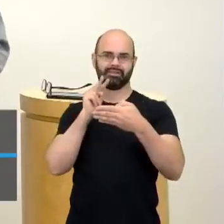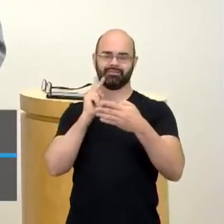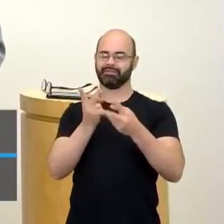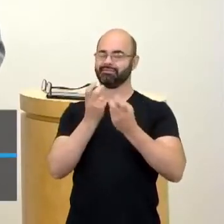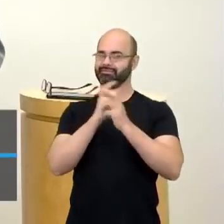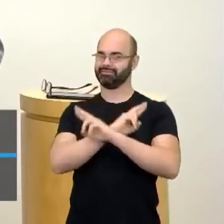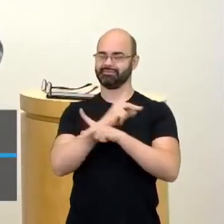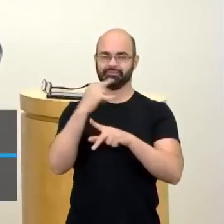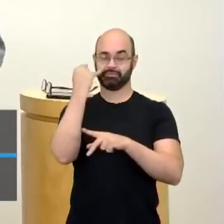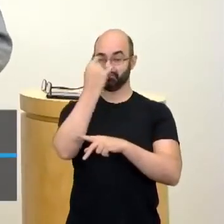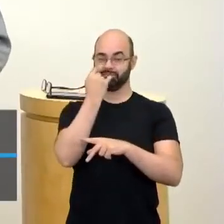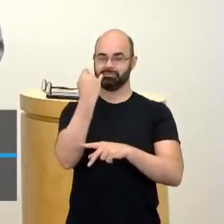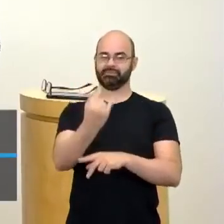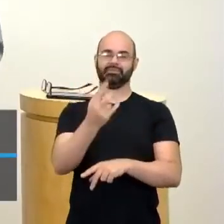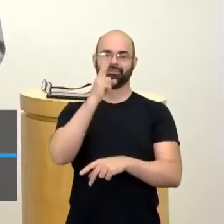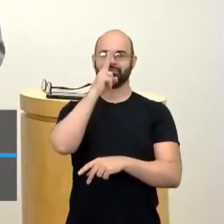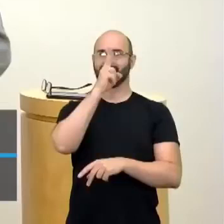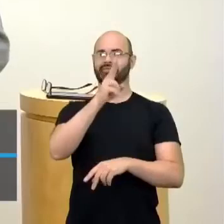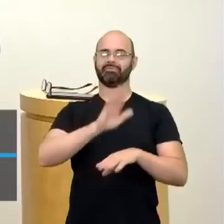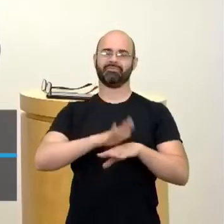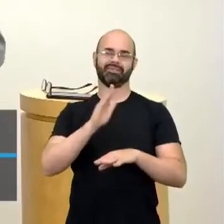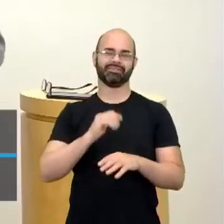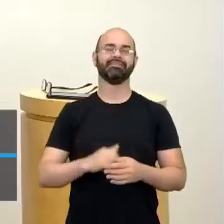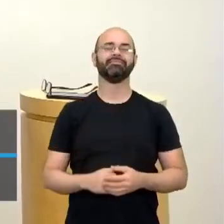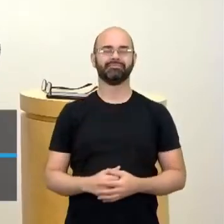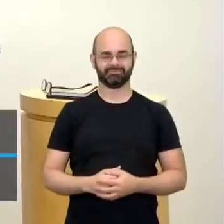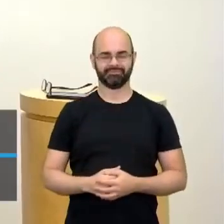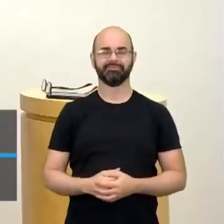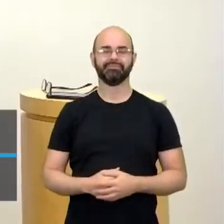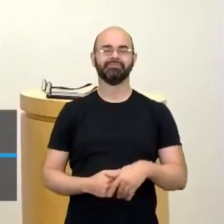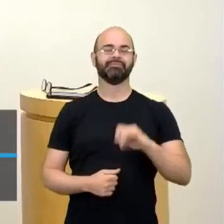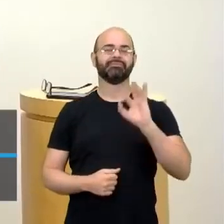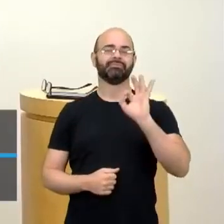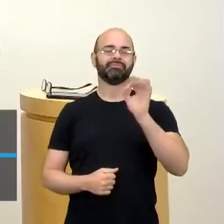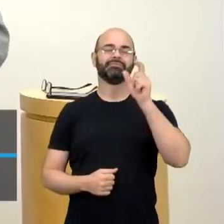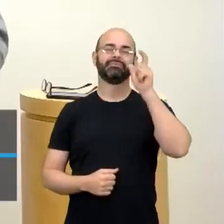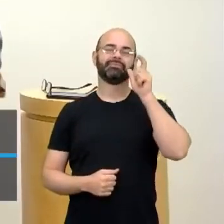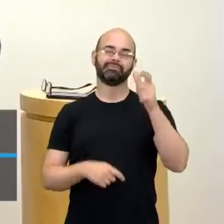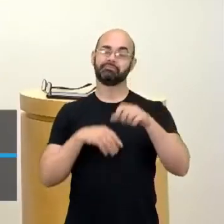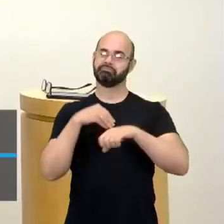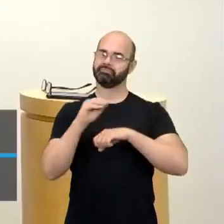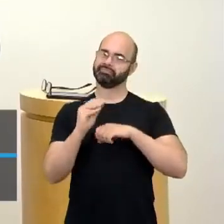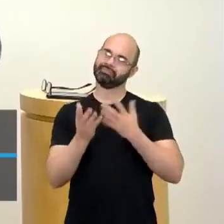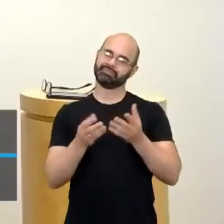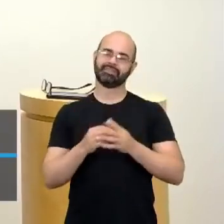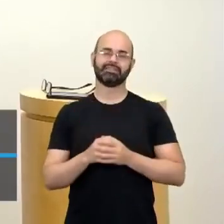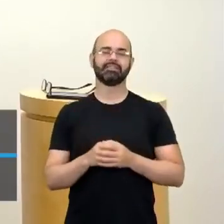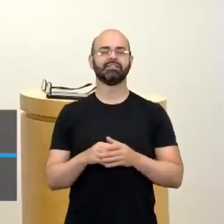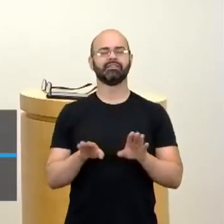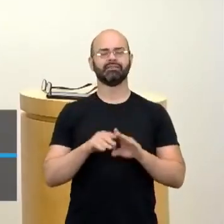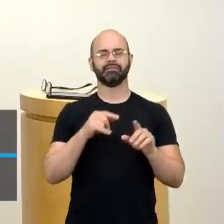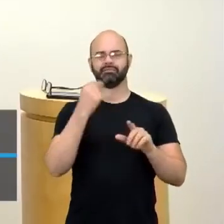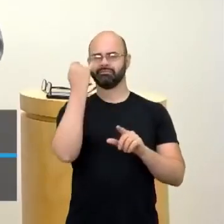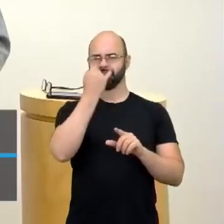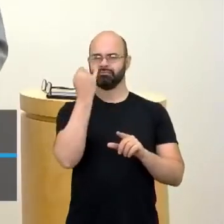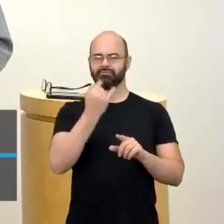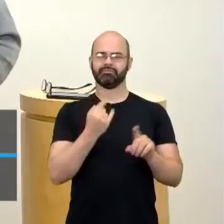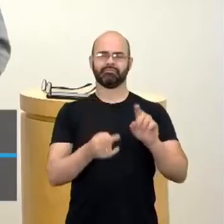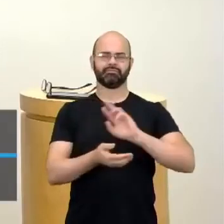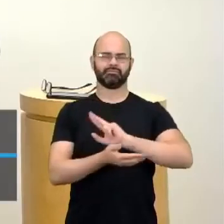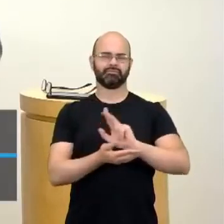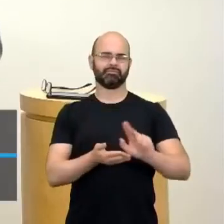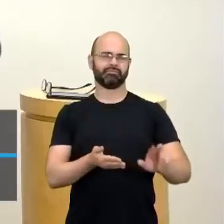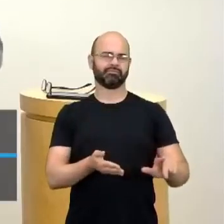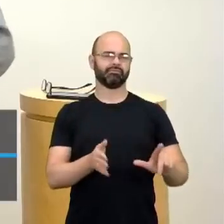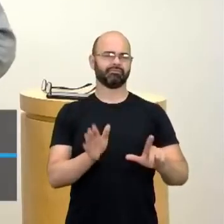percepção da ilusão de ótica é muito maior, tá bom? Mas é isso aí, fica a dica. E geometria, ilusão de ótica, esses conceitos todos têm tudo a